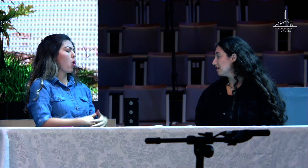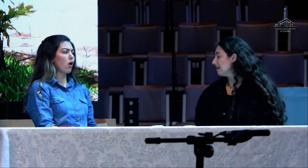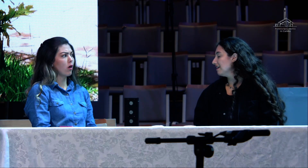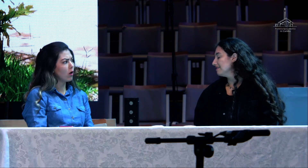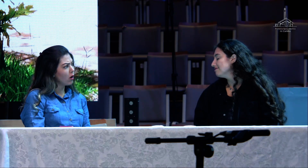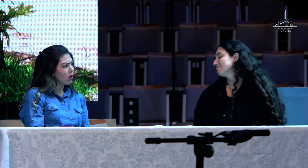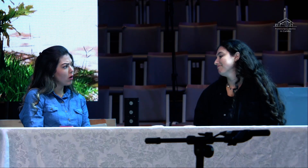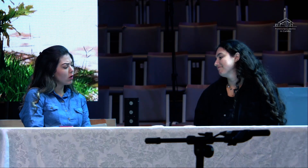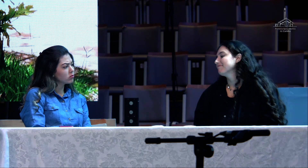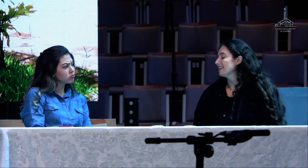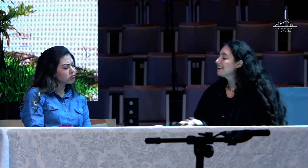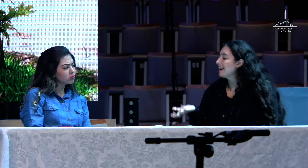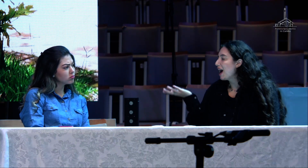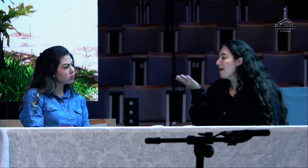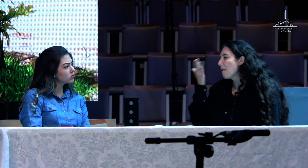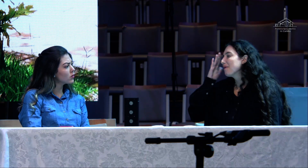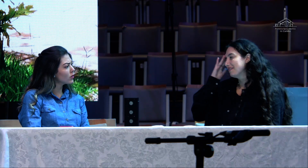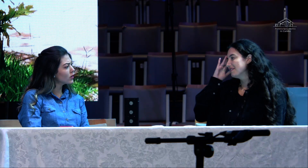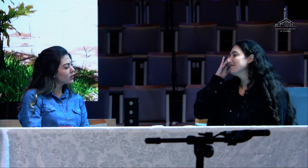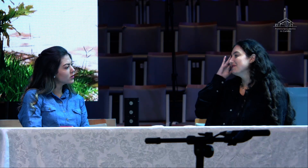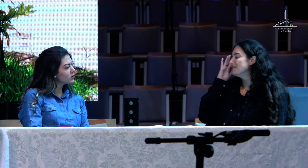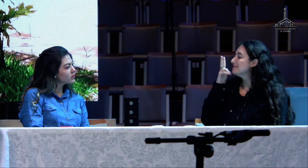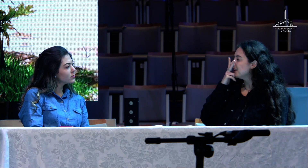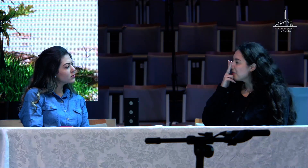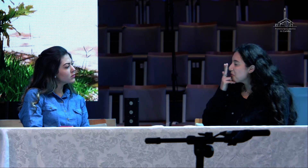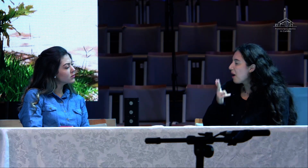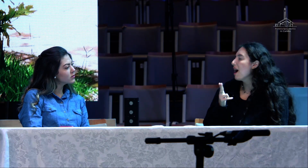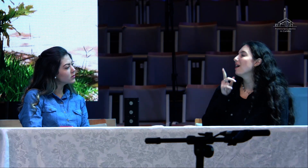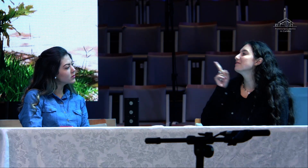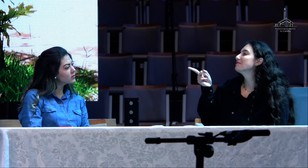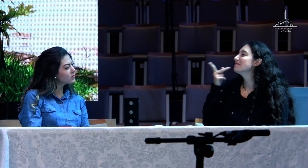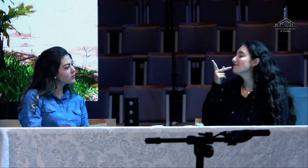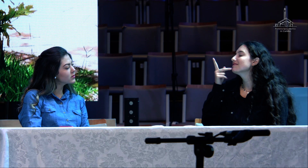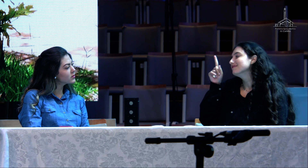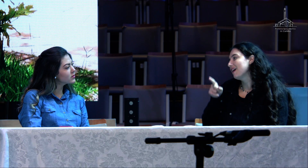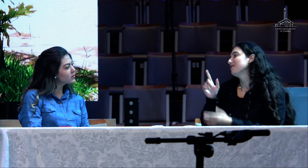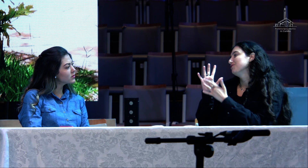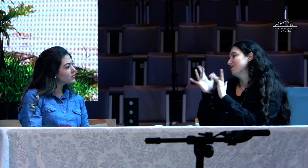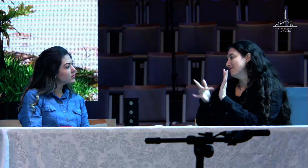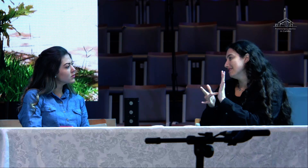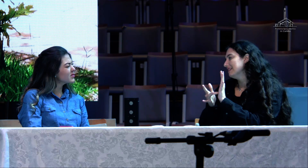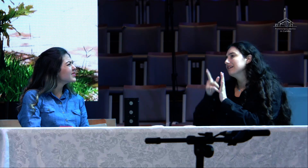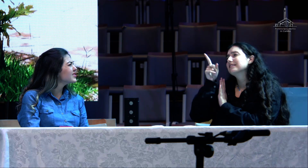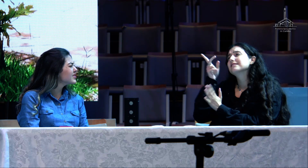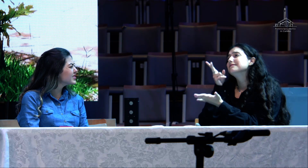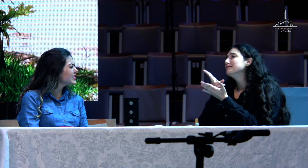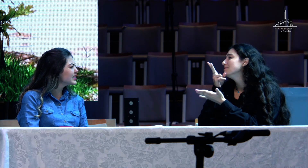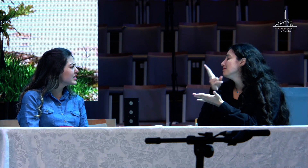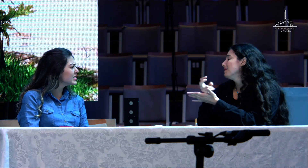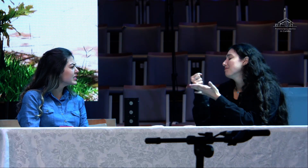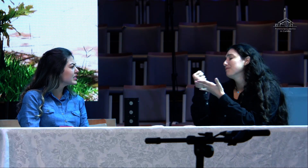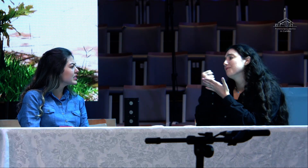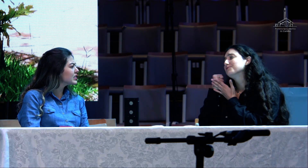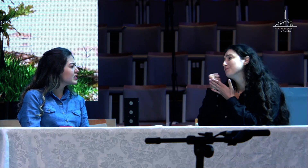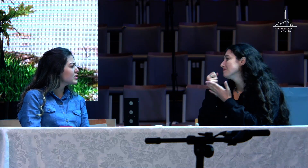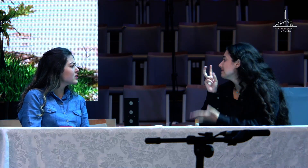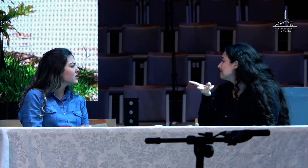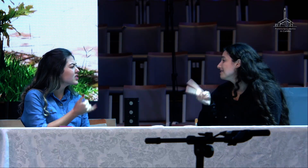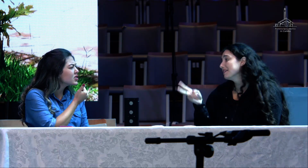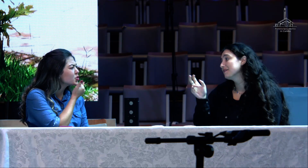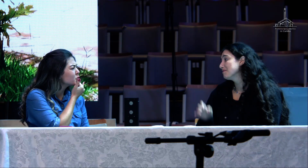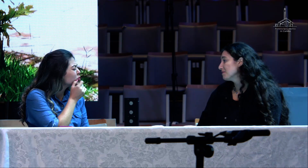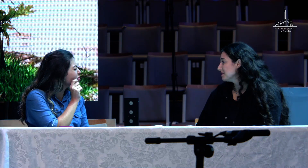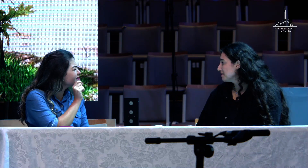mais resiliente. Acho que eu entendi. Acho que você está falando de Jesus. Ele sempre